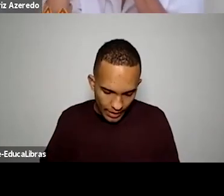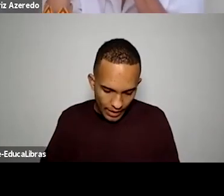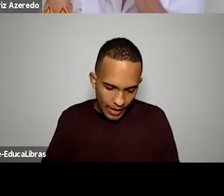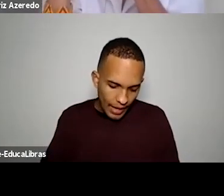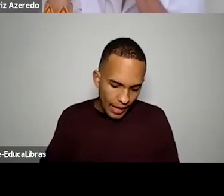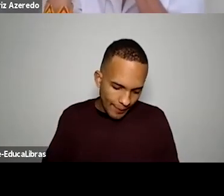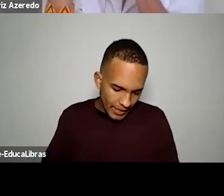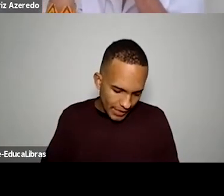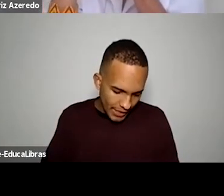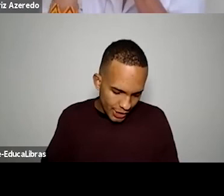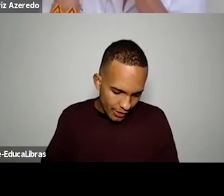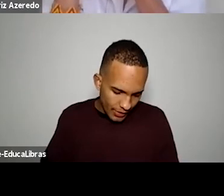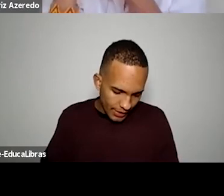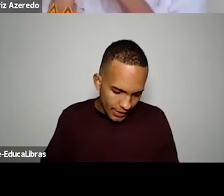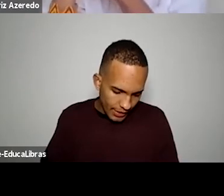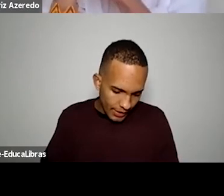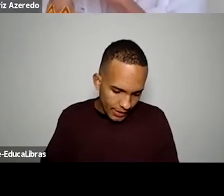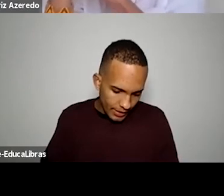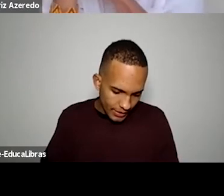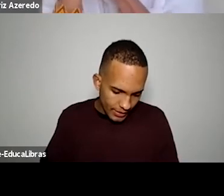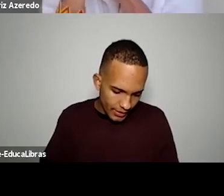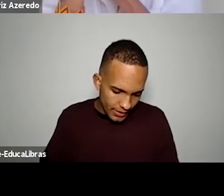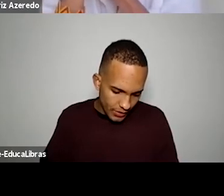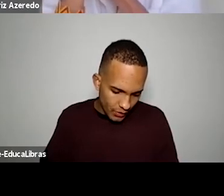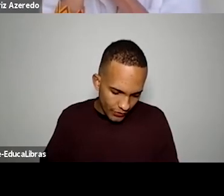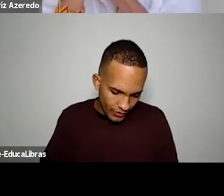essa é a minha opinião.